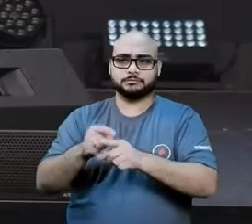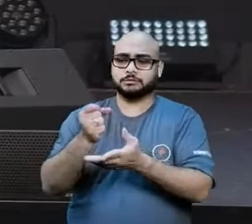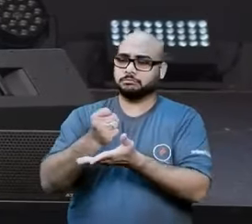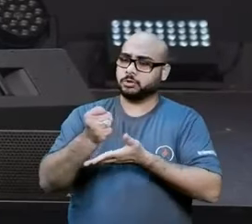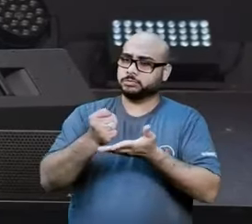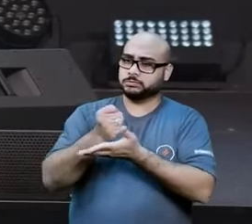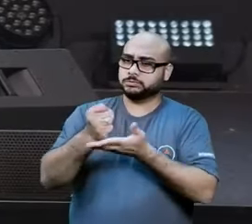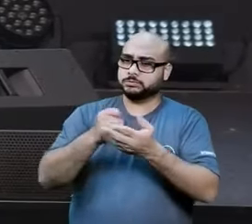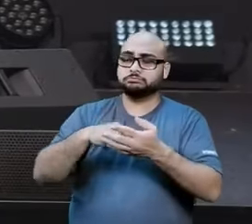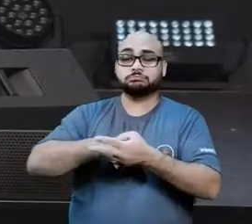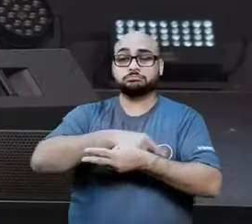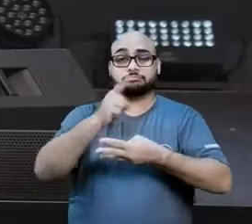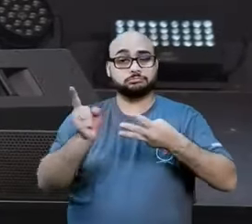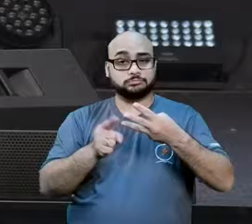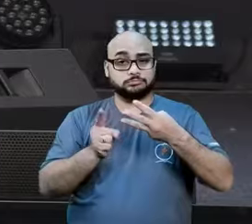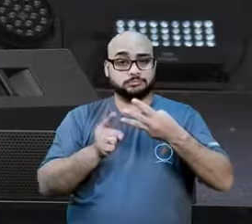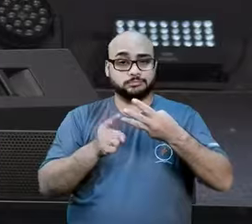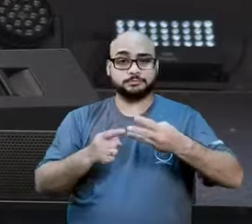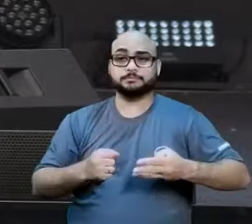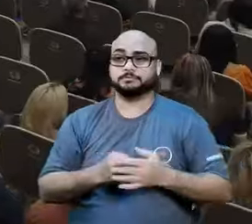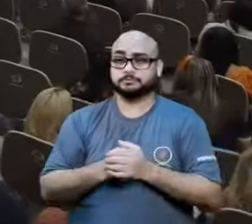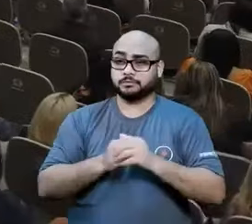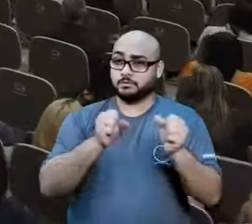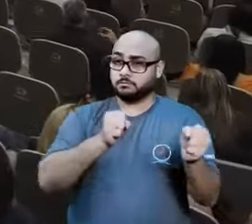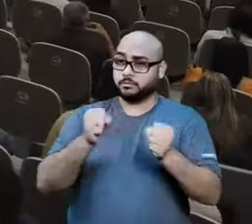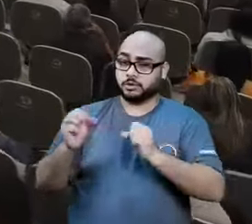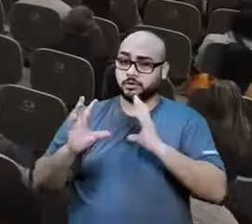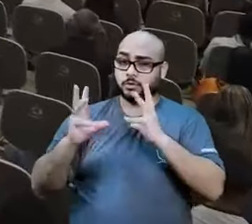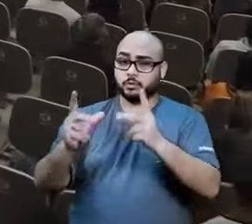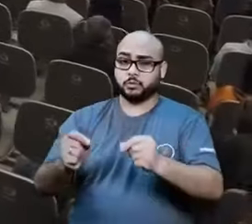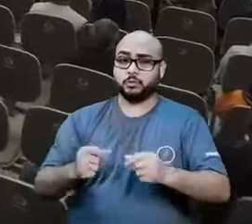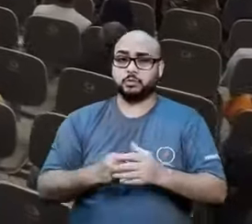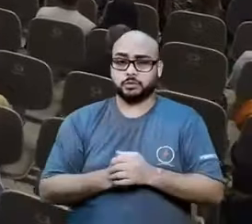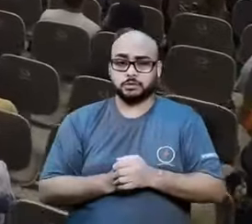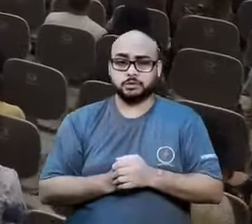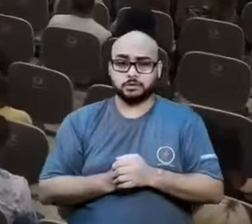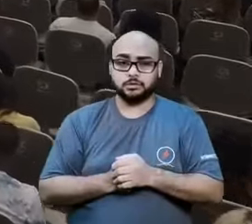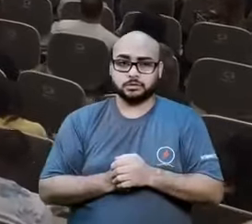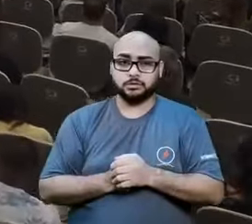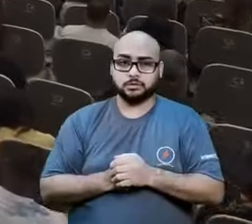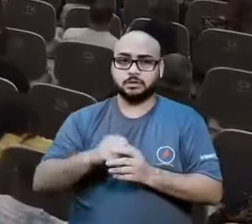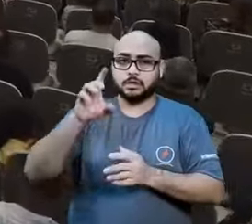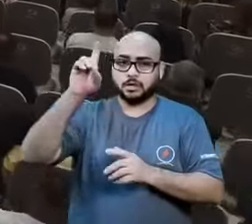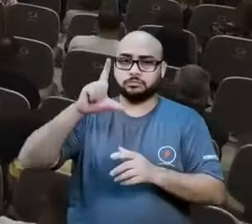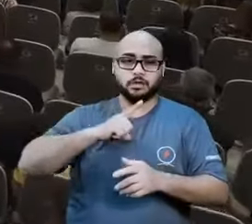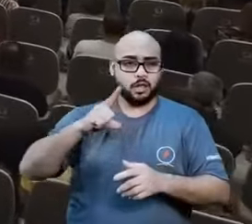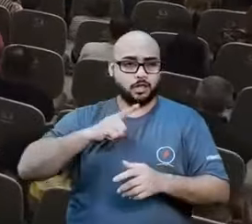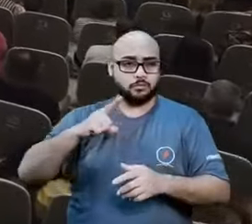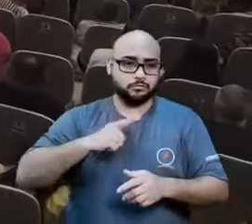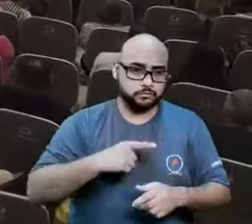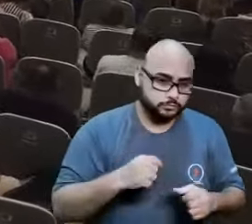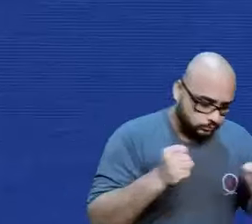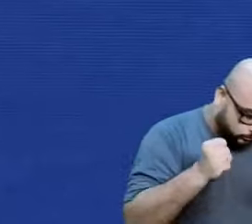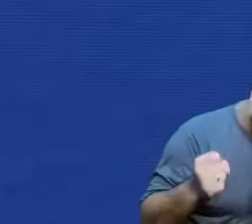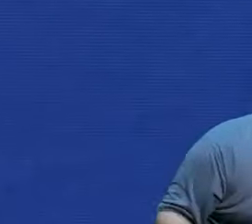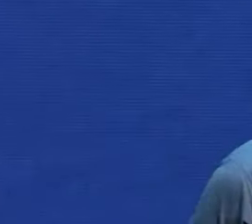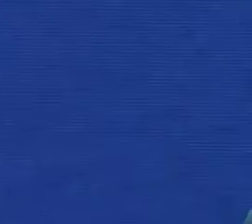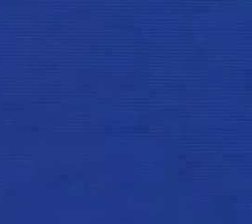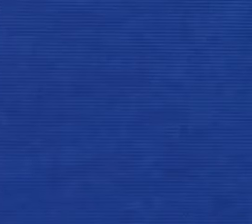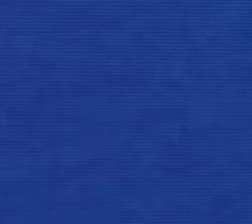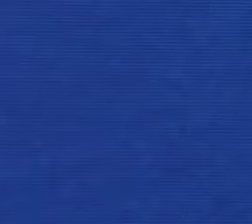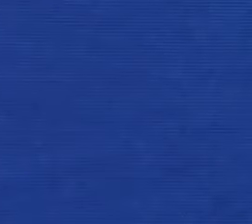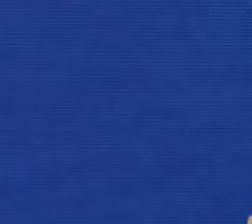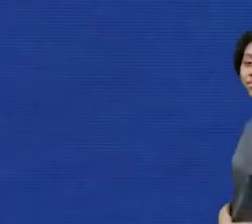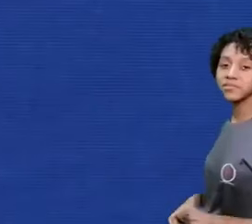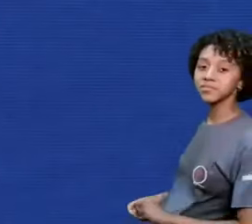exclusivo dele da onipotência o Deus que tem poder de fazer qualquer coisa o Salmo 115 Versículo 3 o